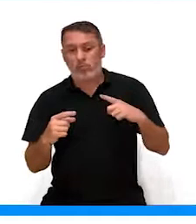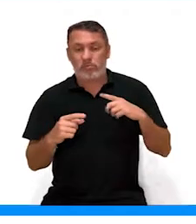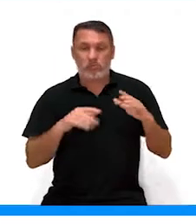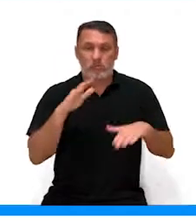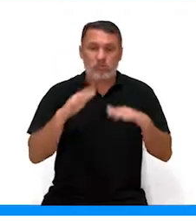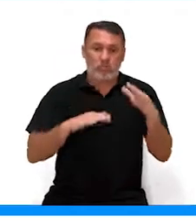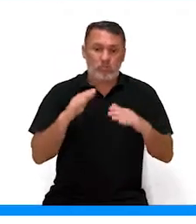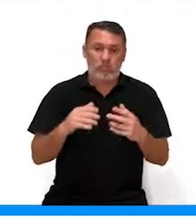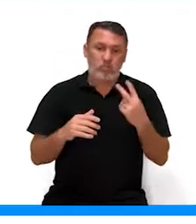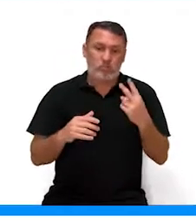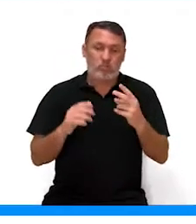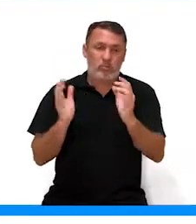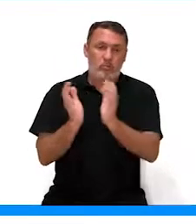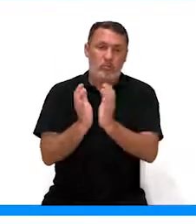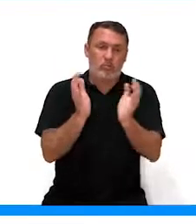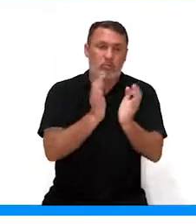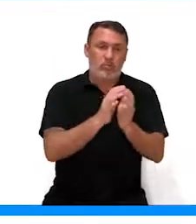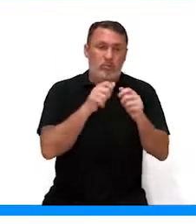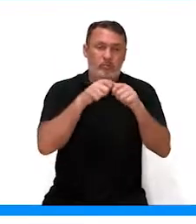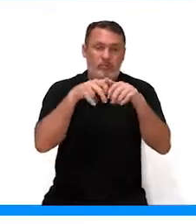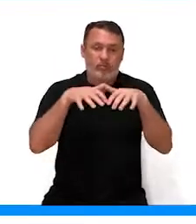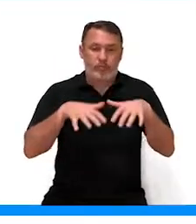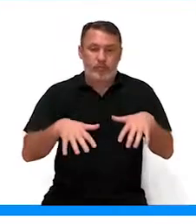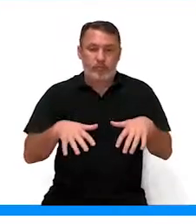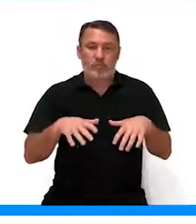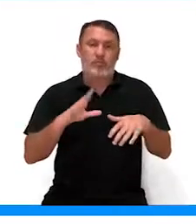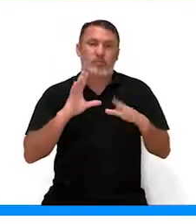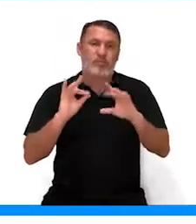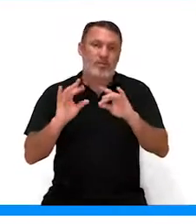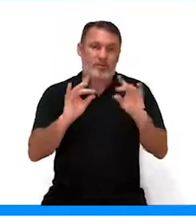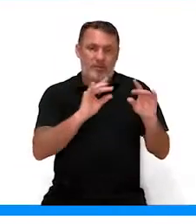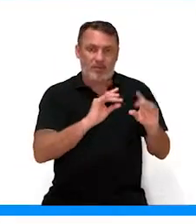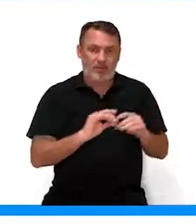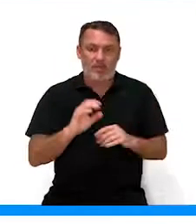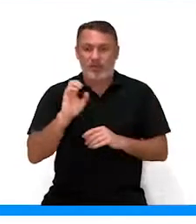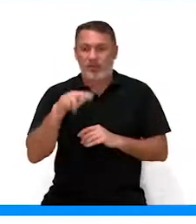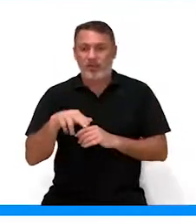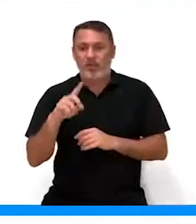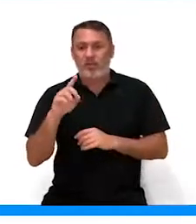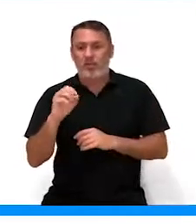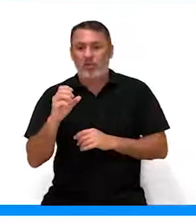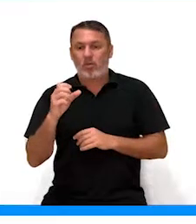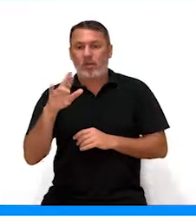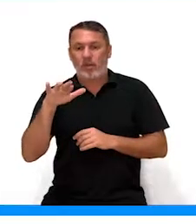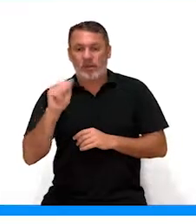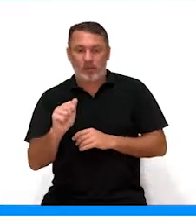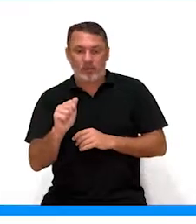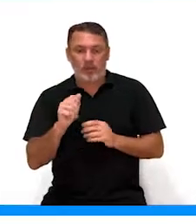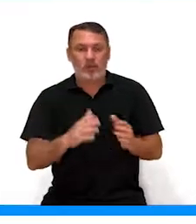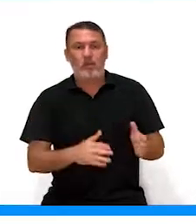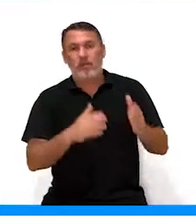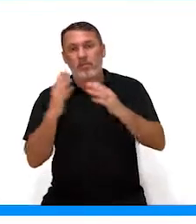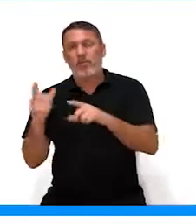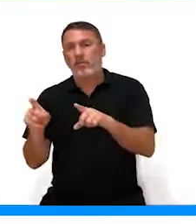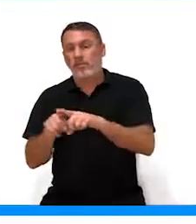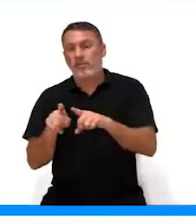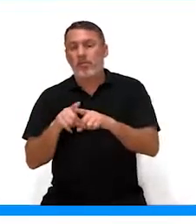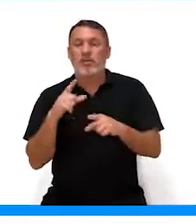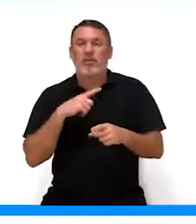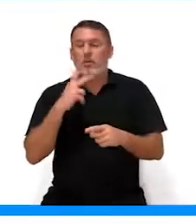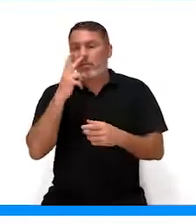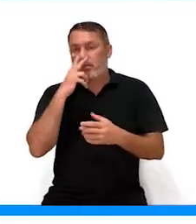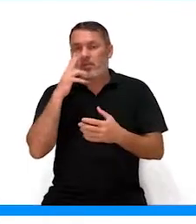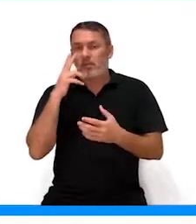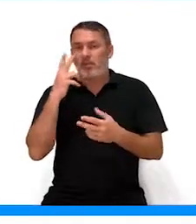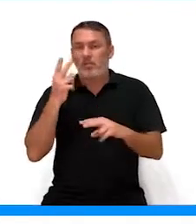glândulas. Ou elas podem formar ductos de secreção, que é uma glândula exócrina, ou ela pode formar